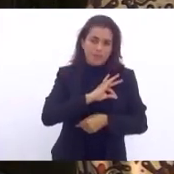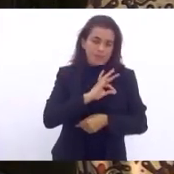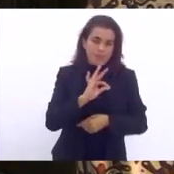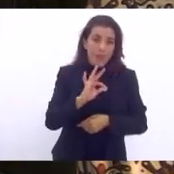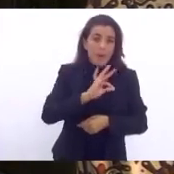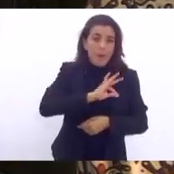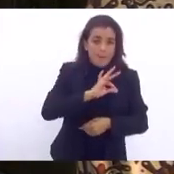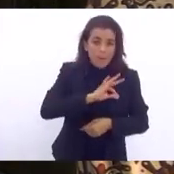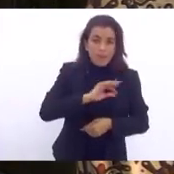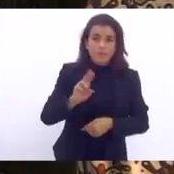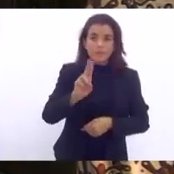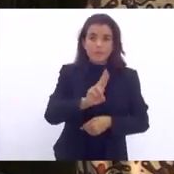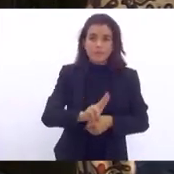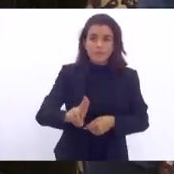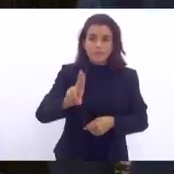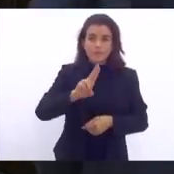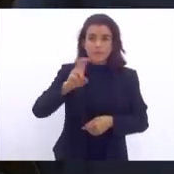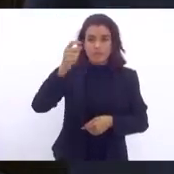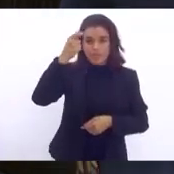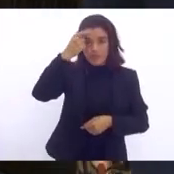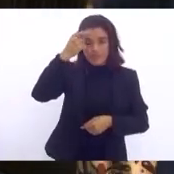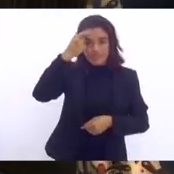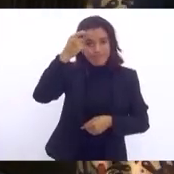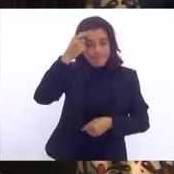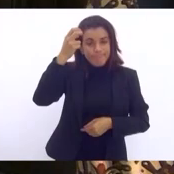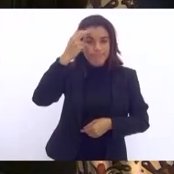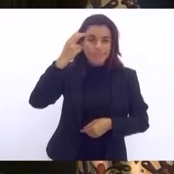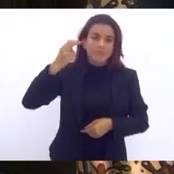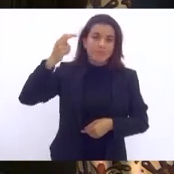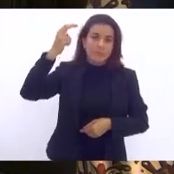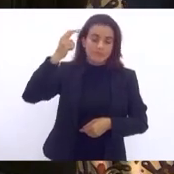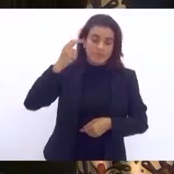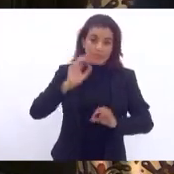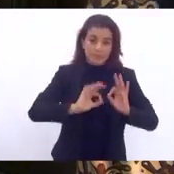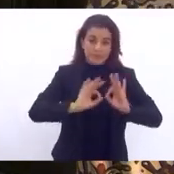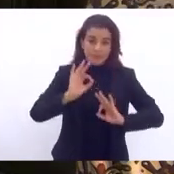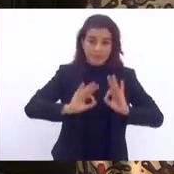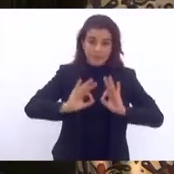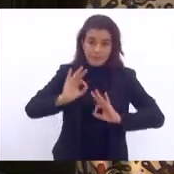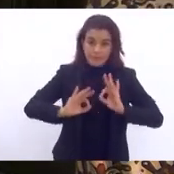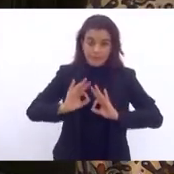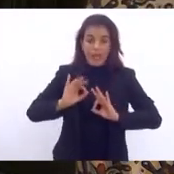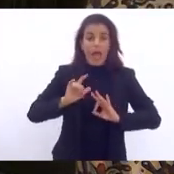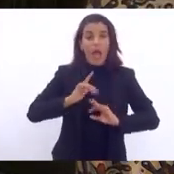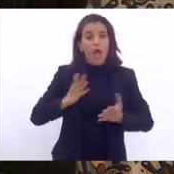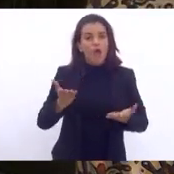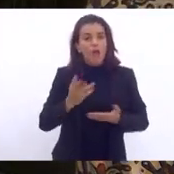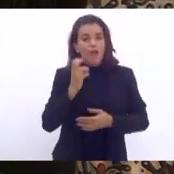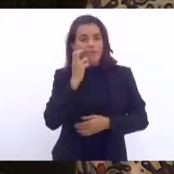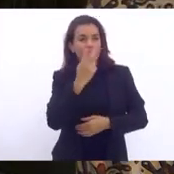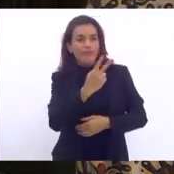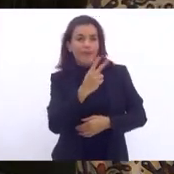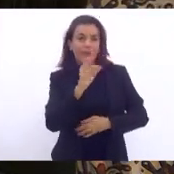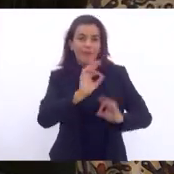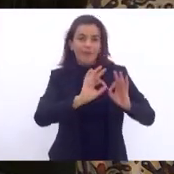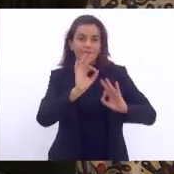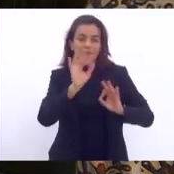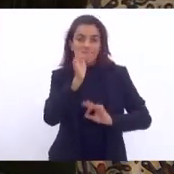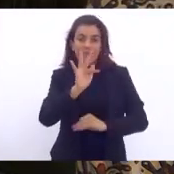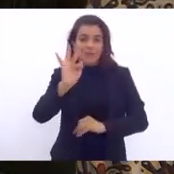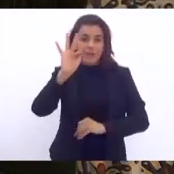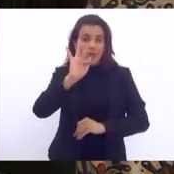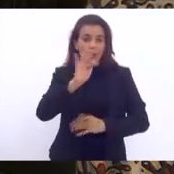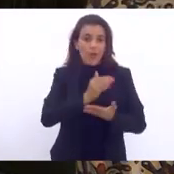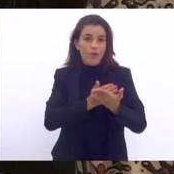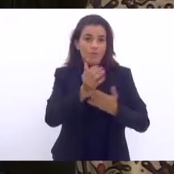inteligência, planejamento. Agora, por exemplo, a gente vê no Plano Federal uma investigação que começou no ano passado. Pode